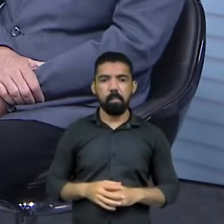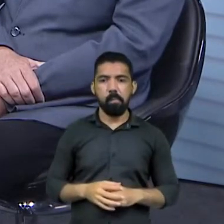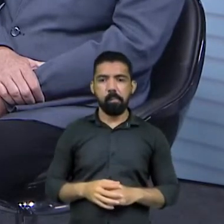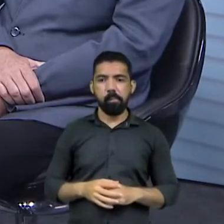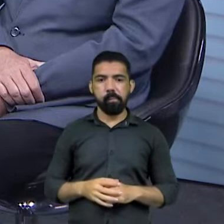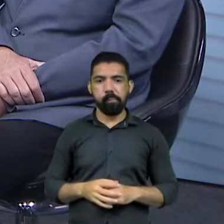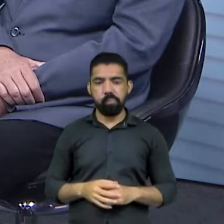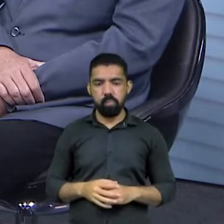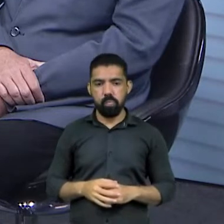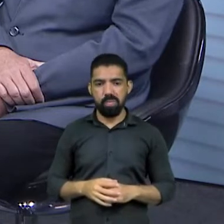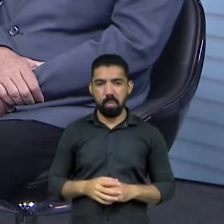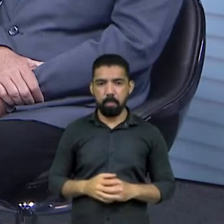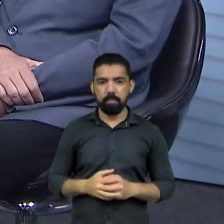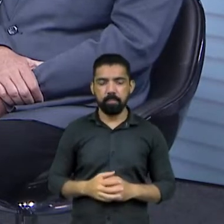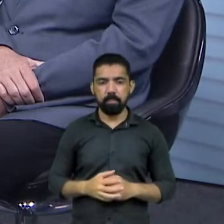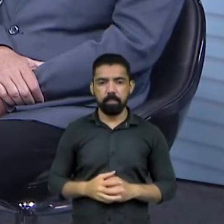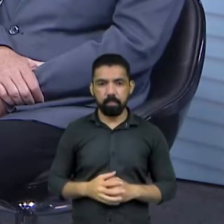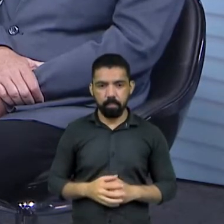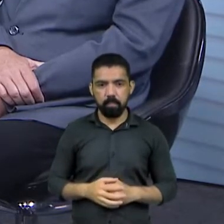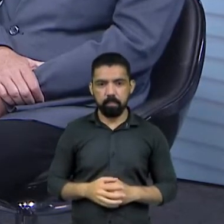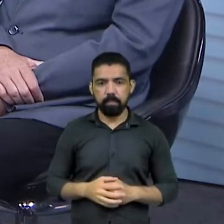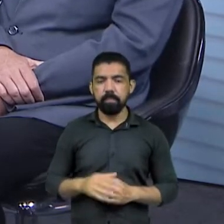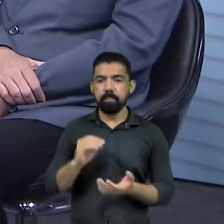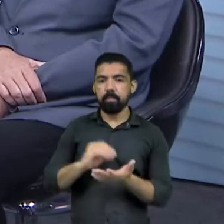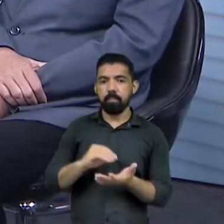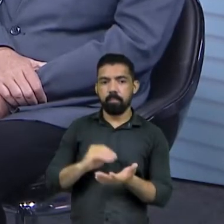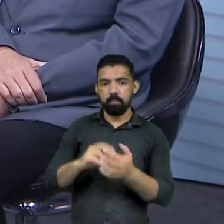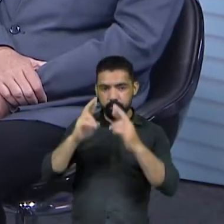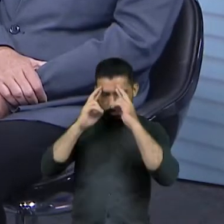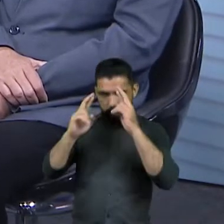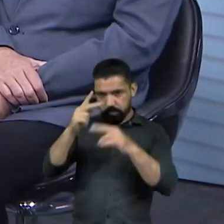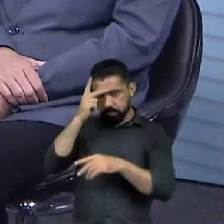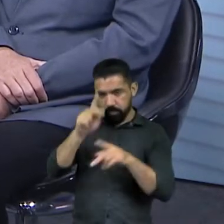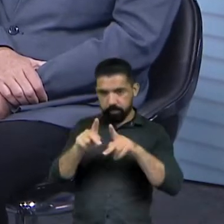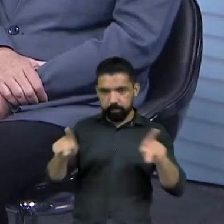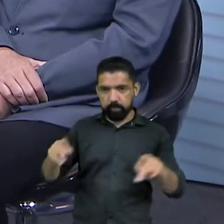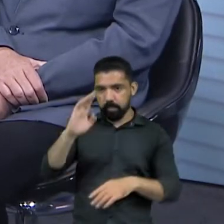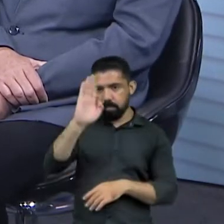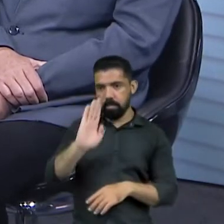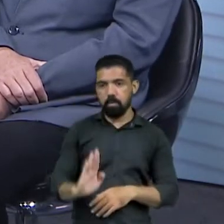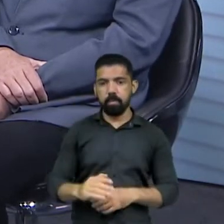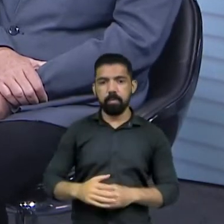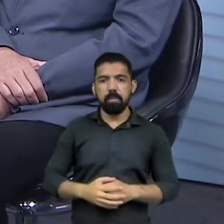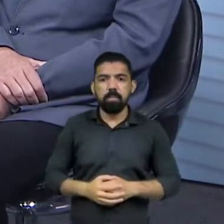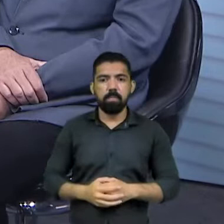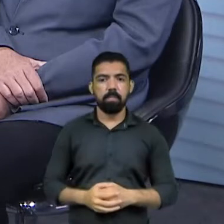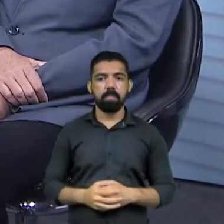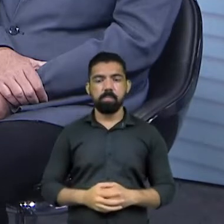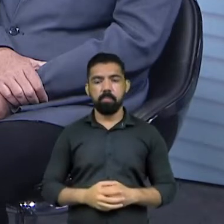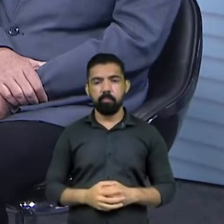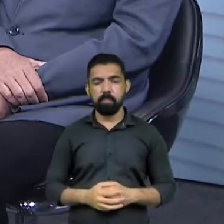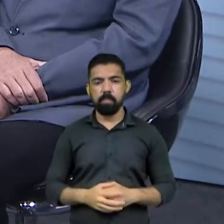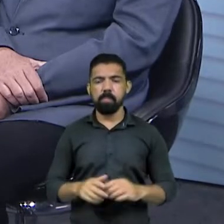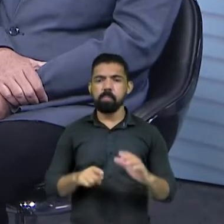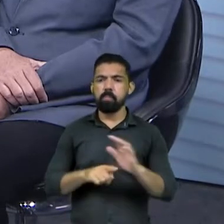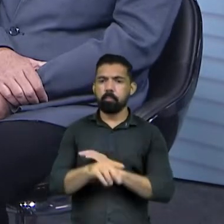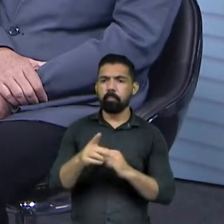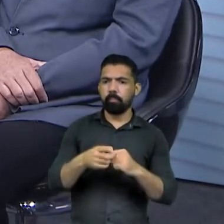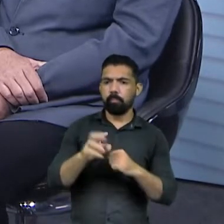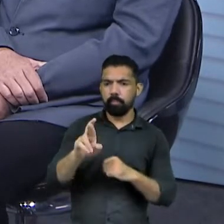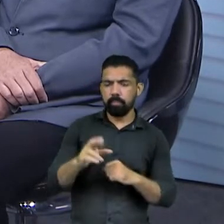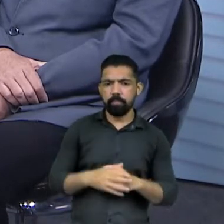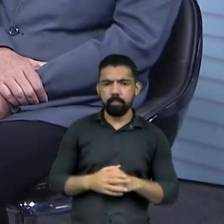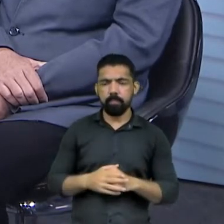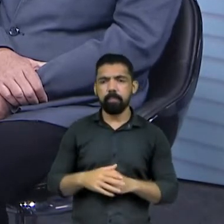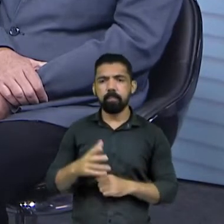tem o menor sentido no menor sentido né é um desrespeito a ao povo brasileiro toal Doutor Dr munguba e o o o o ovo e a e o coelho